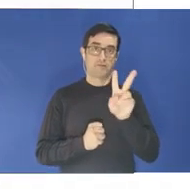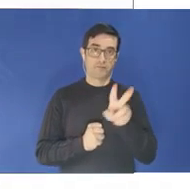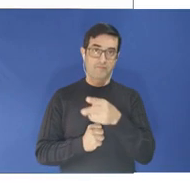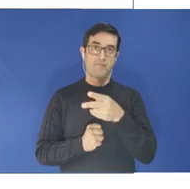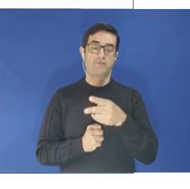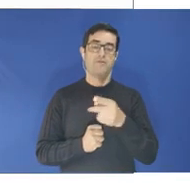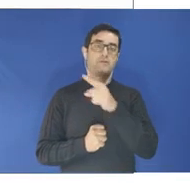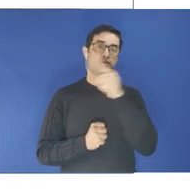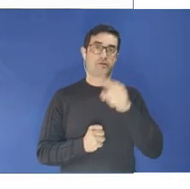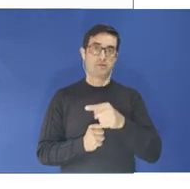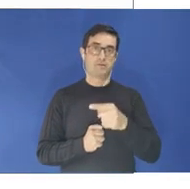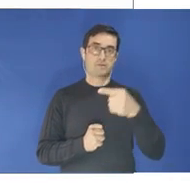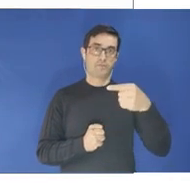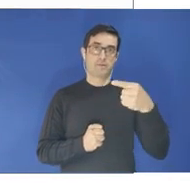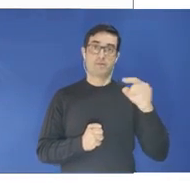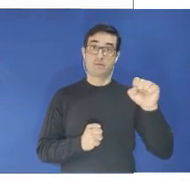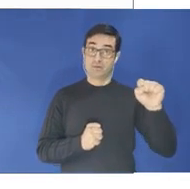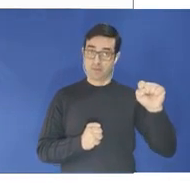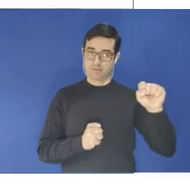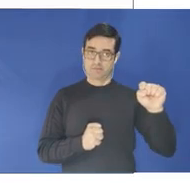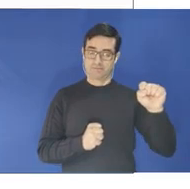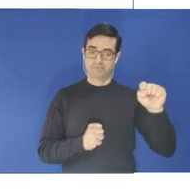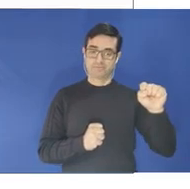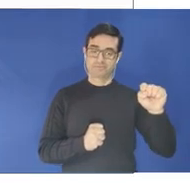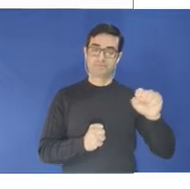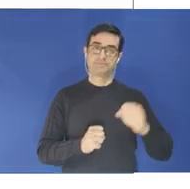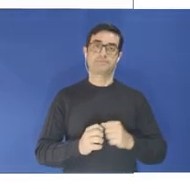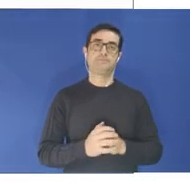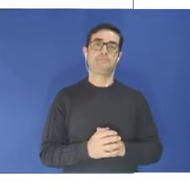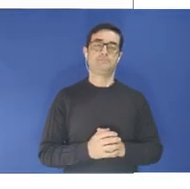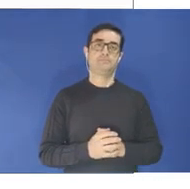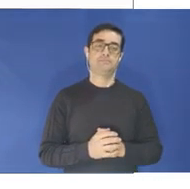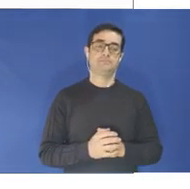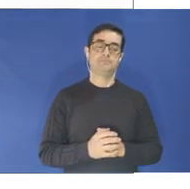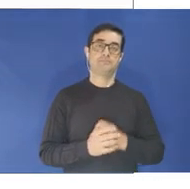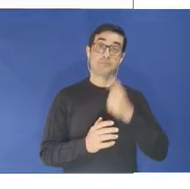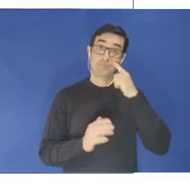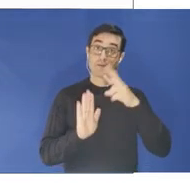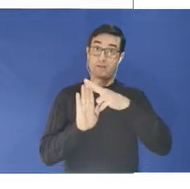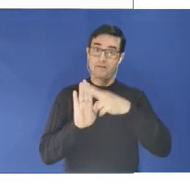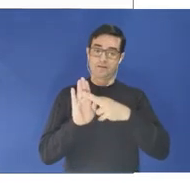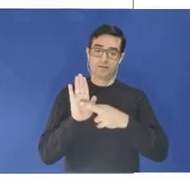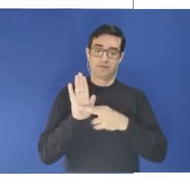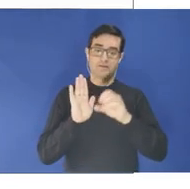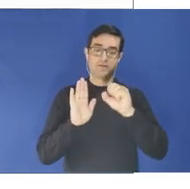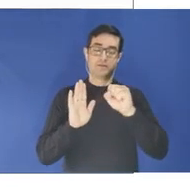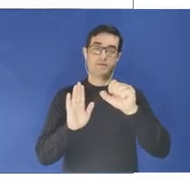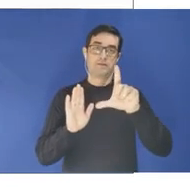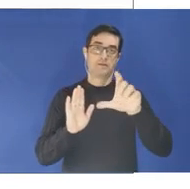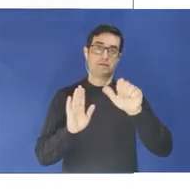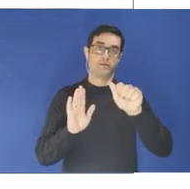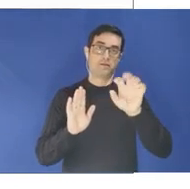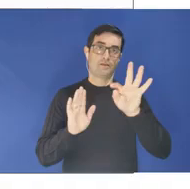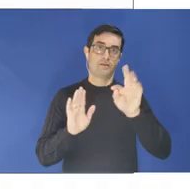efetiva é a carga nuclear propriamente dita menos o parâmetro de blindagem. Segundo as regras de